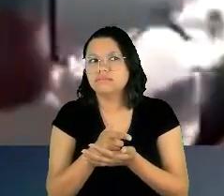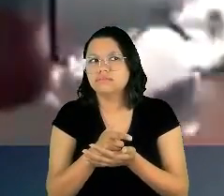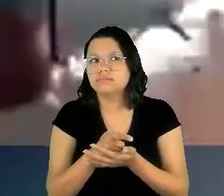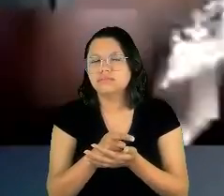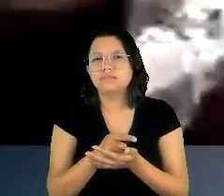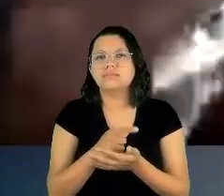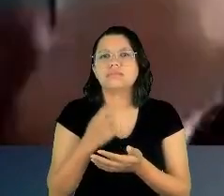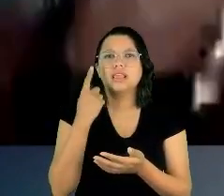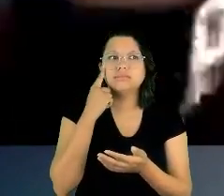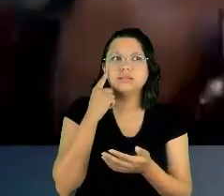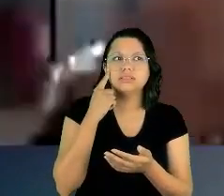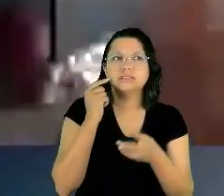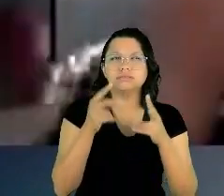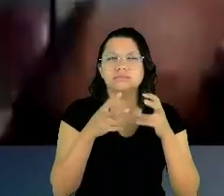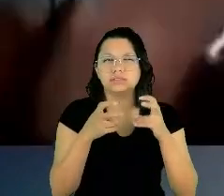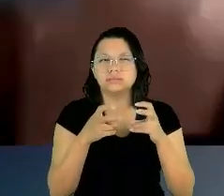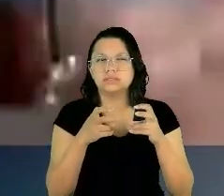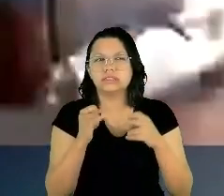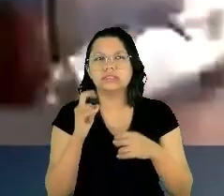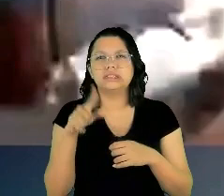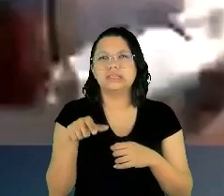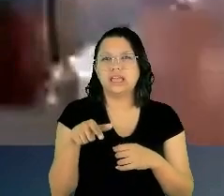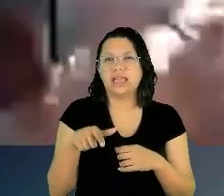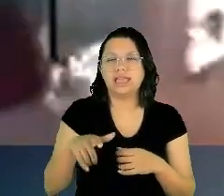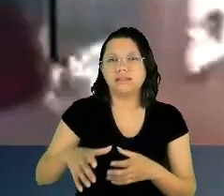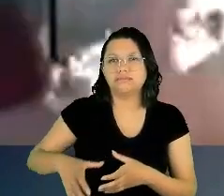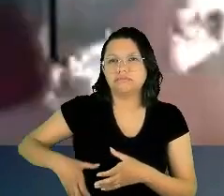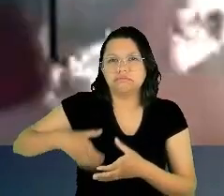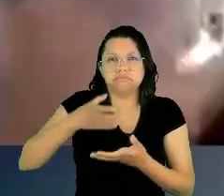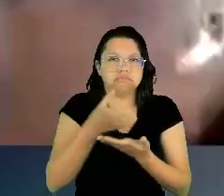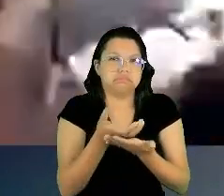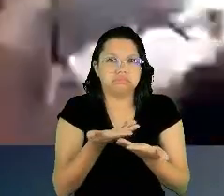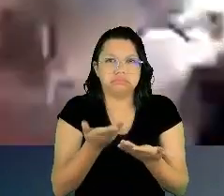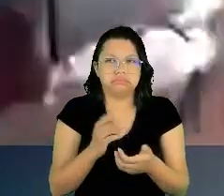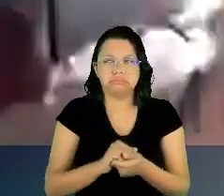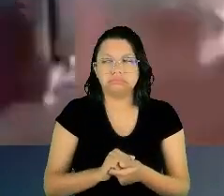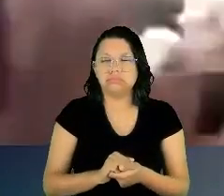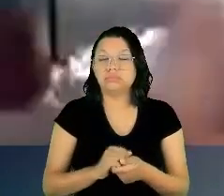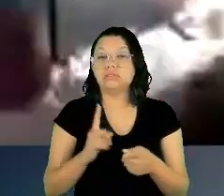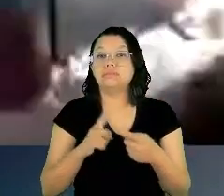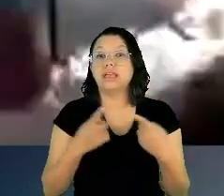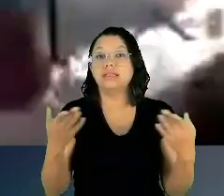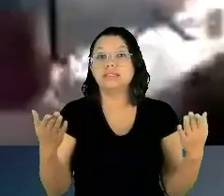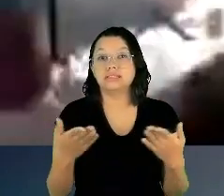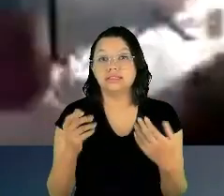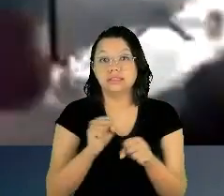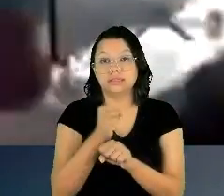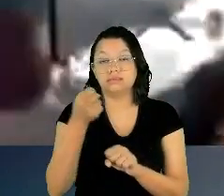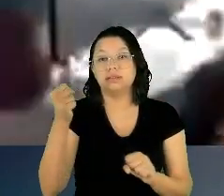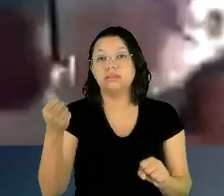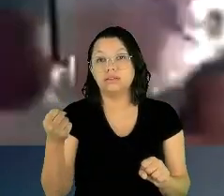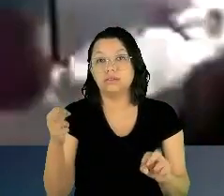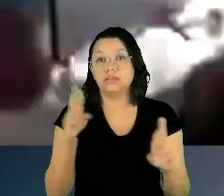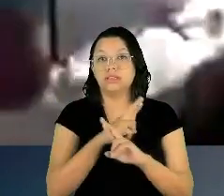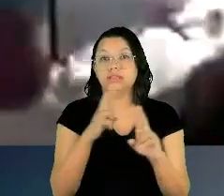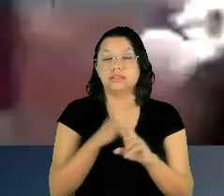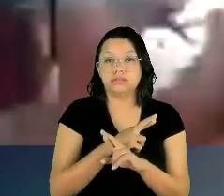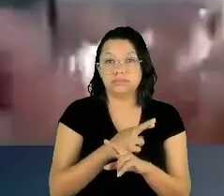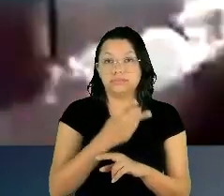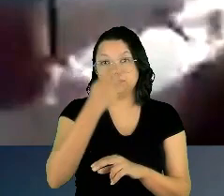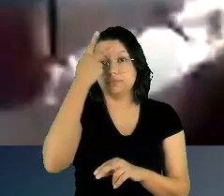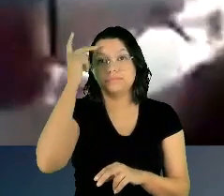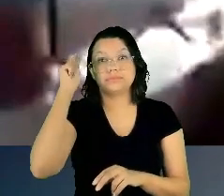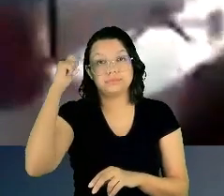ou se realmente dá tempo do seu cérebro processar e ver se era uma carteira, alguma coisa assim. Só que esse viés é maior